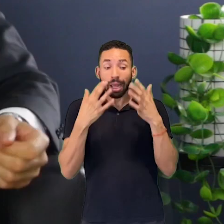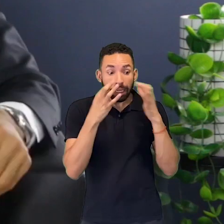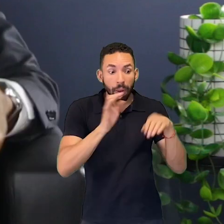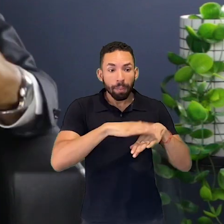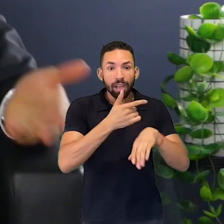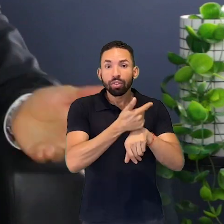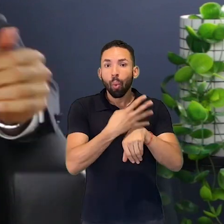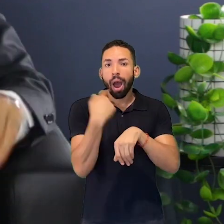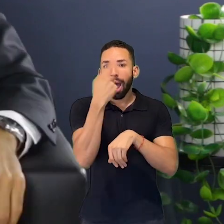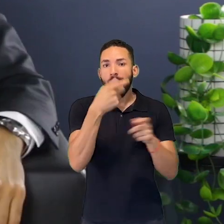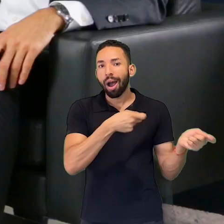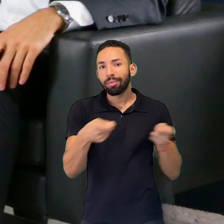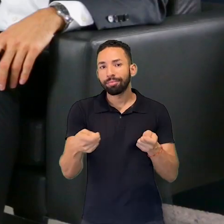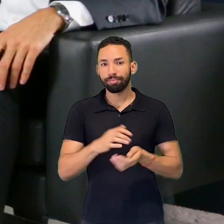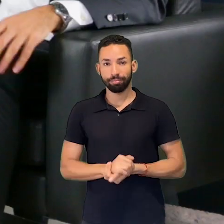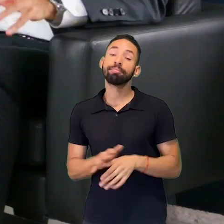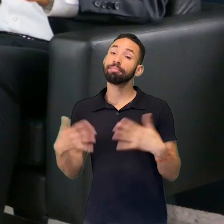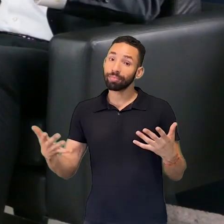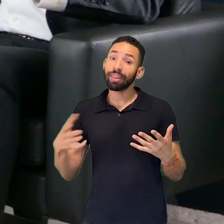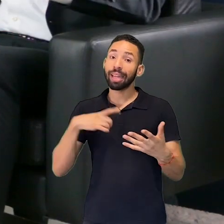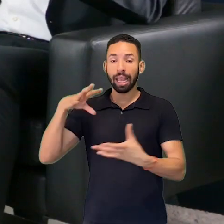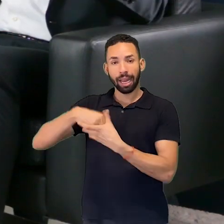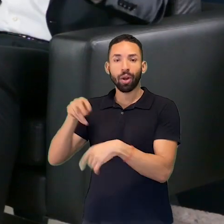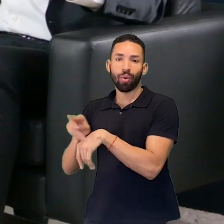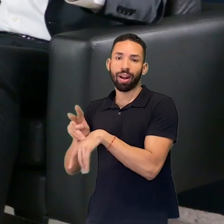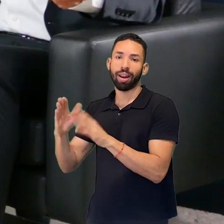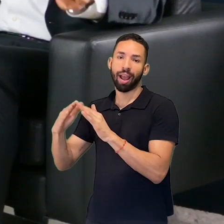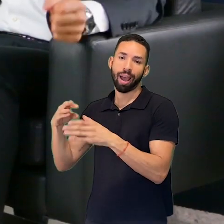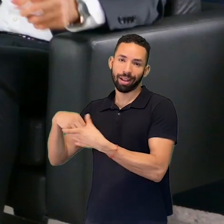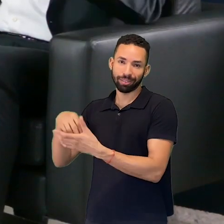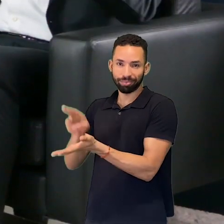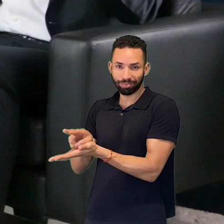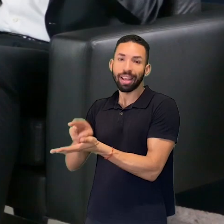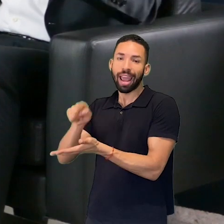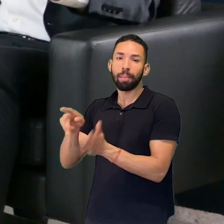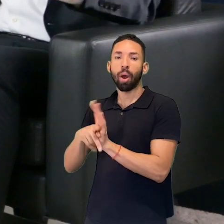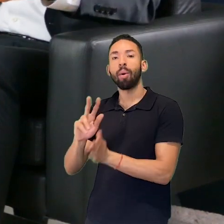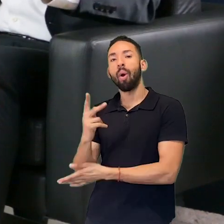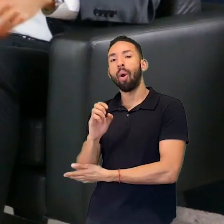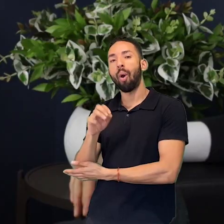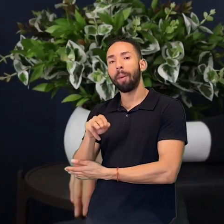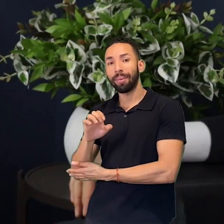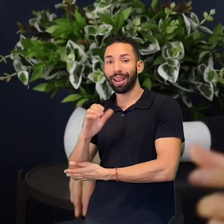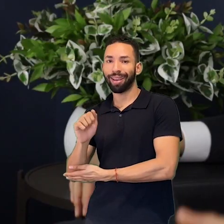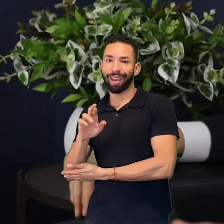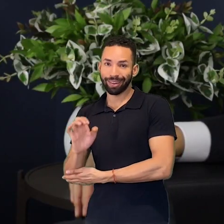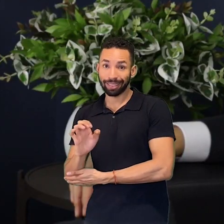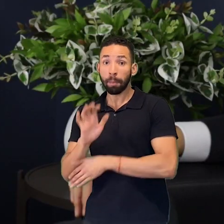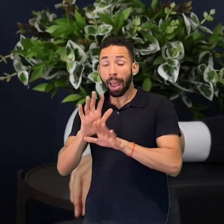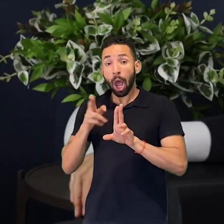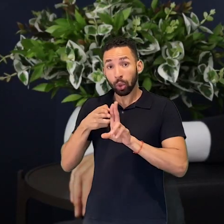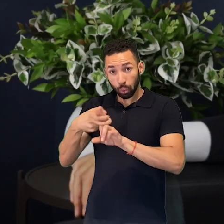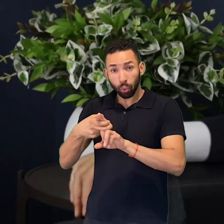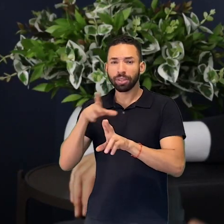atenção médica 24 horas. Então, nesse contexto está incluído o home care, que seria isso o home care. E no âmbito do